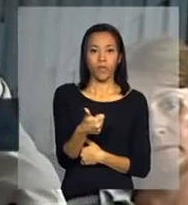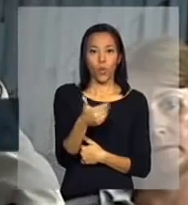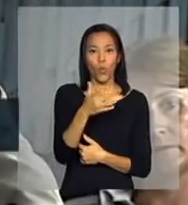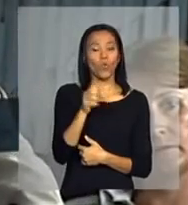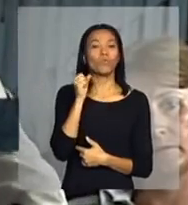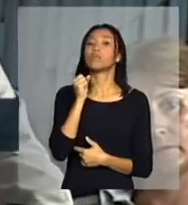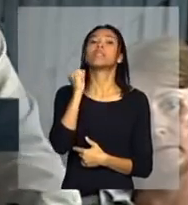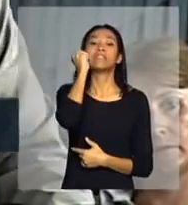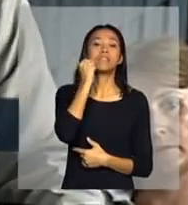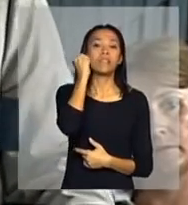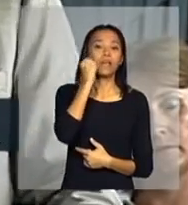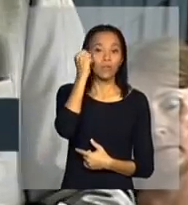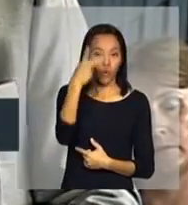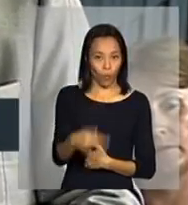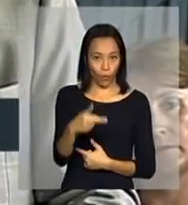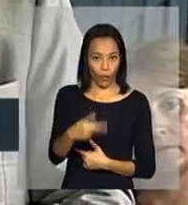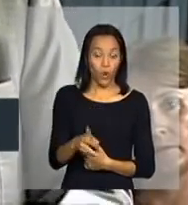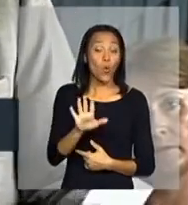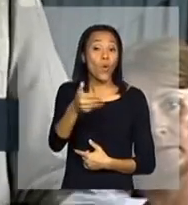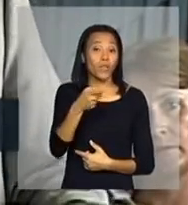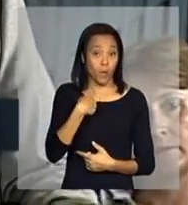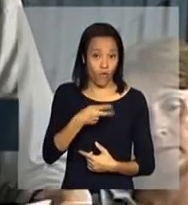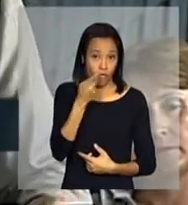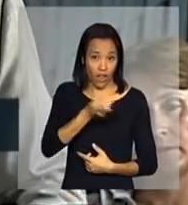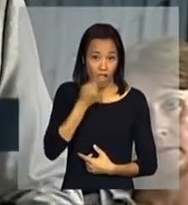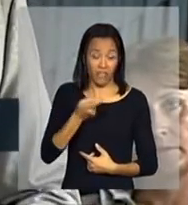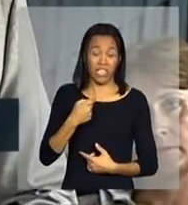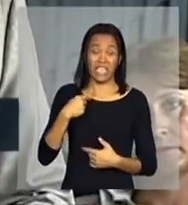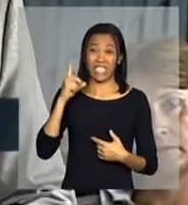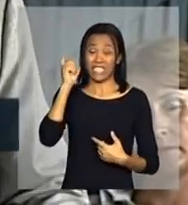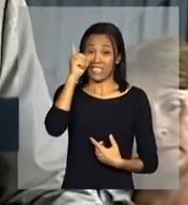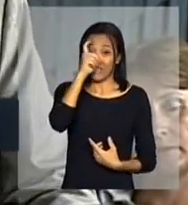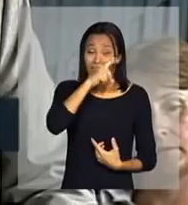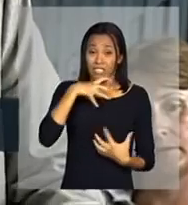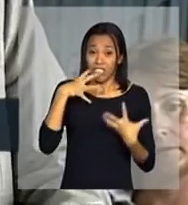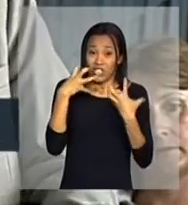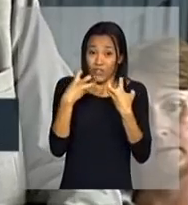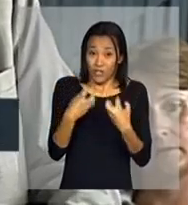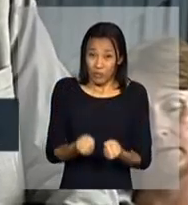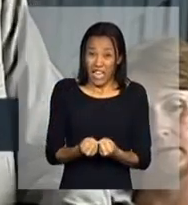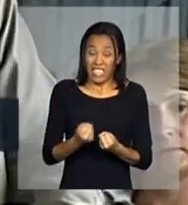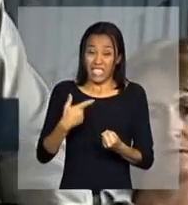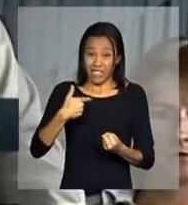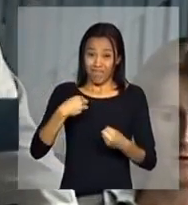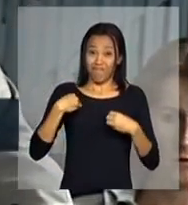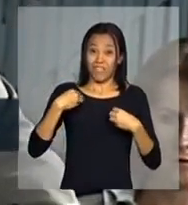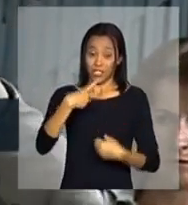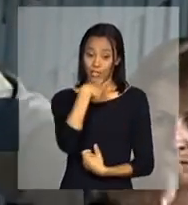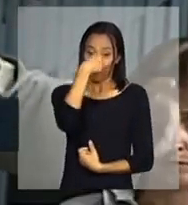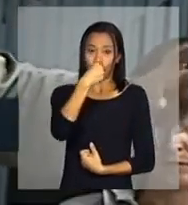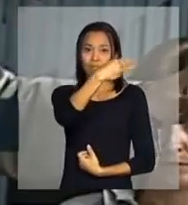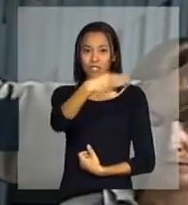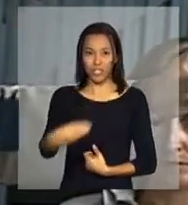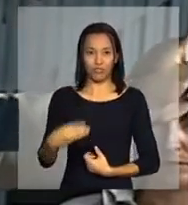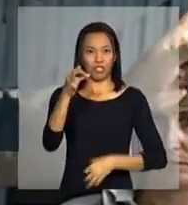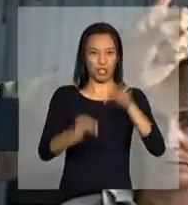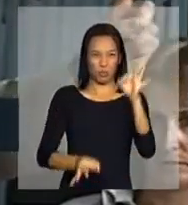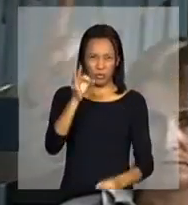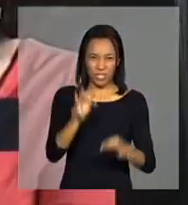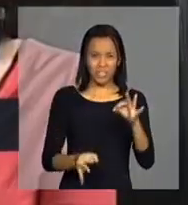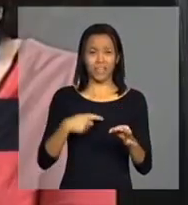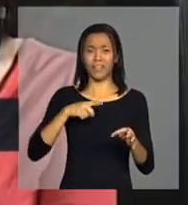senador da República, quando eu dizia da dificuldade que é ser ministro da Justiça num ministério que tem